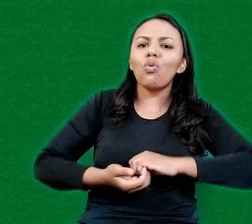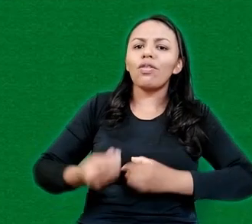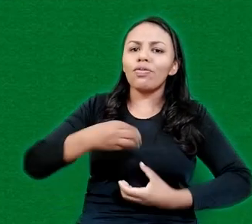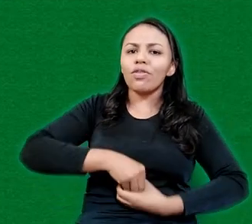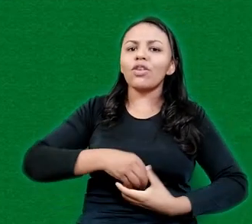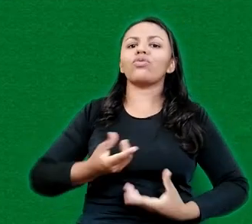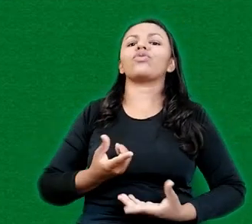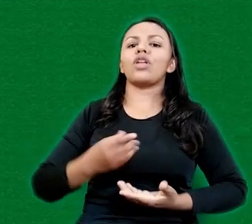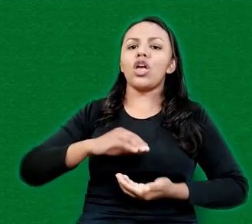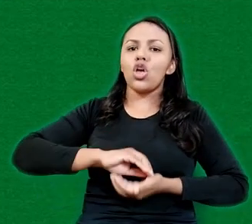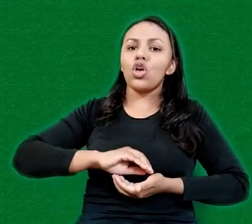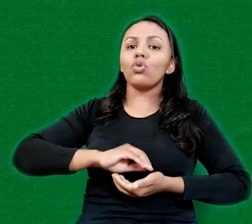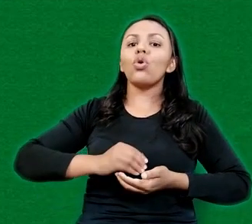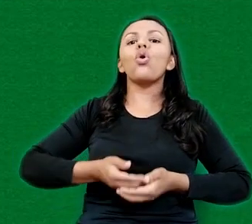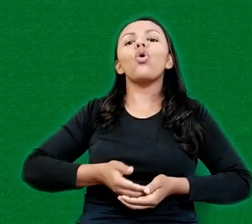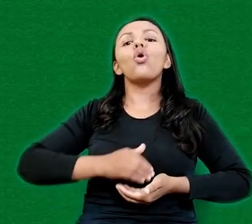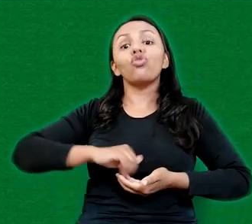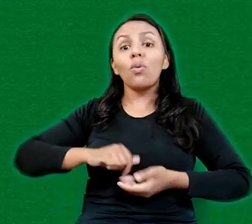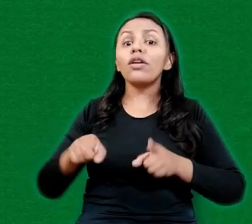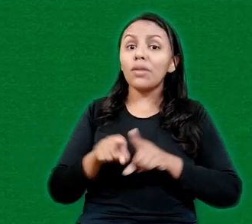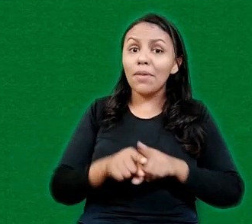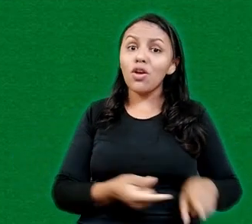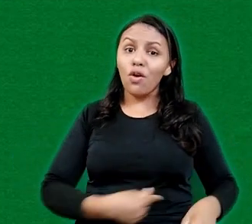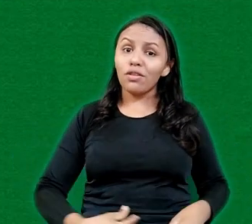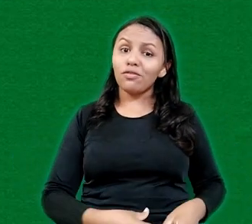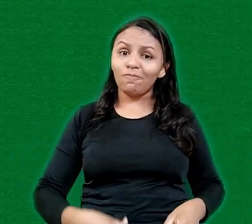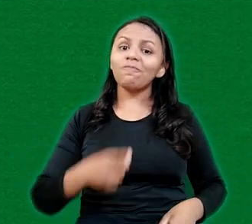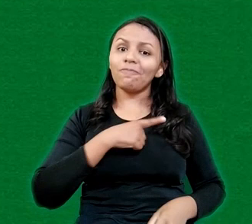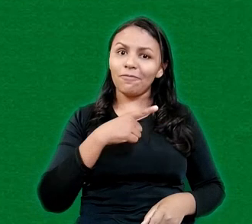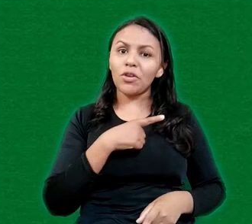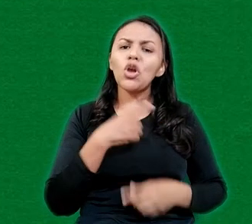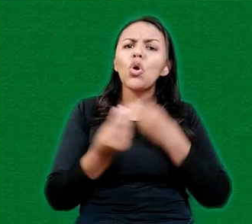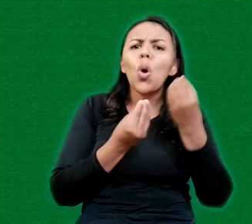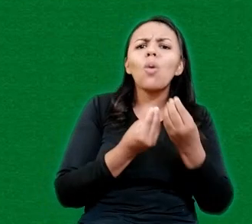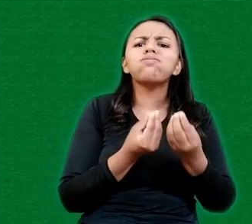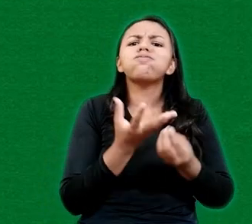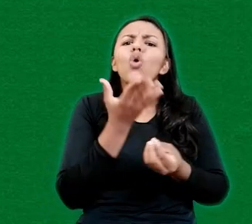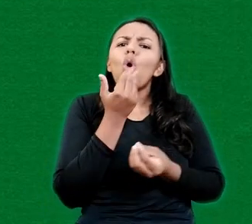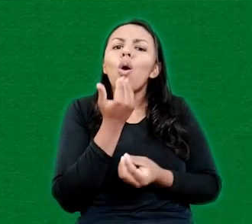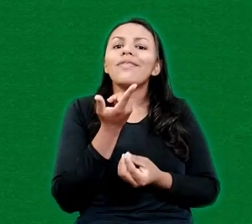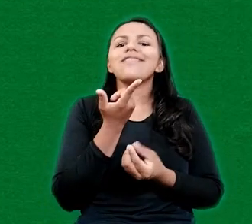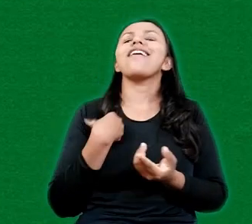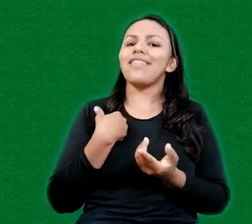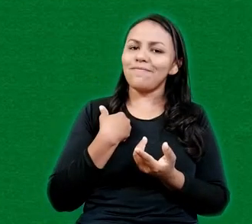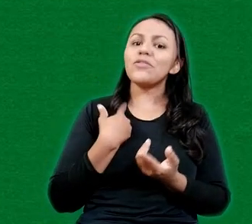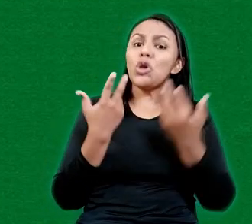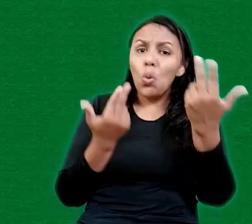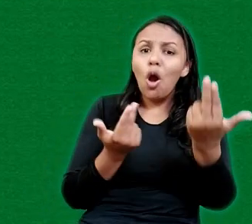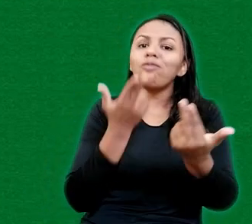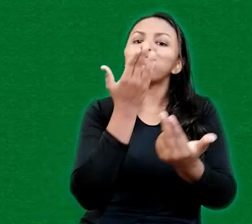estômago e também no intestino. E essas bactérias são alimentadas pelos alimentos, pelos nutrientes que